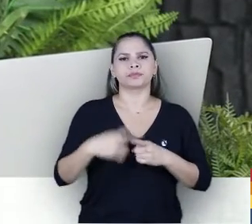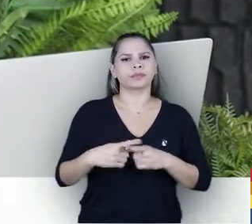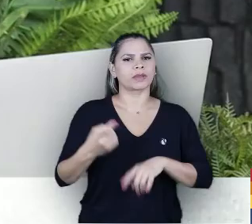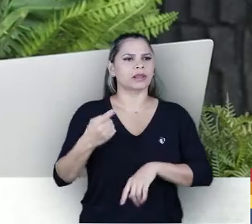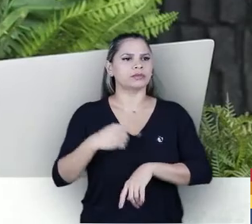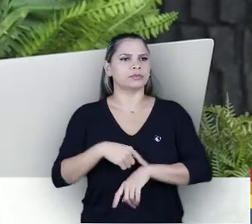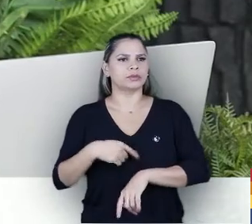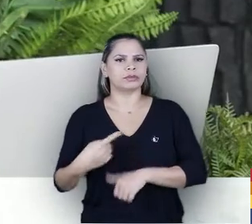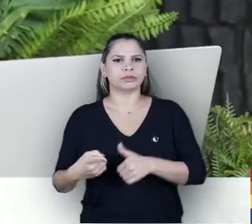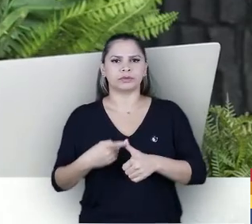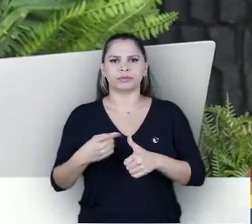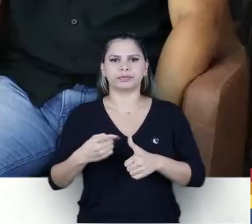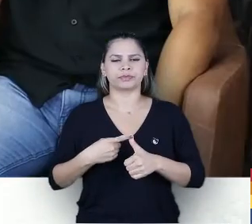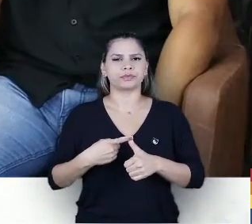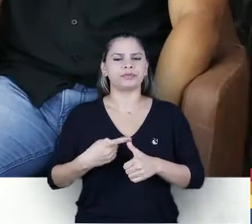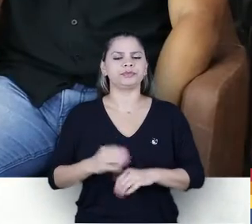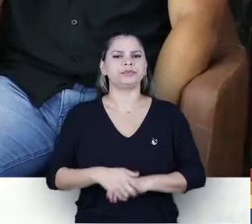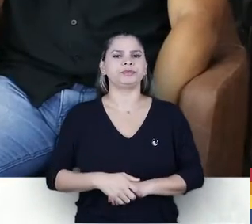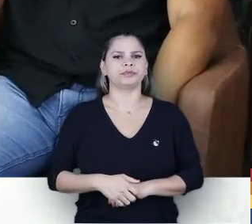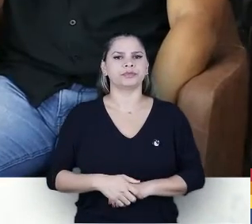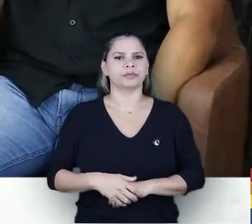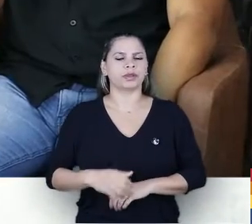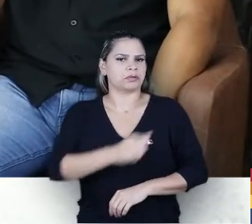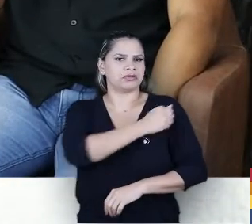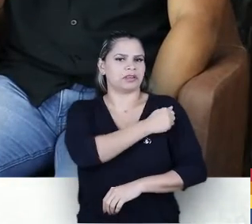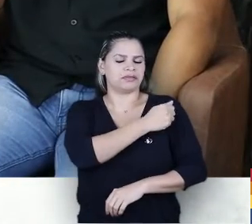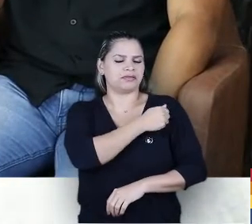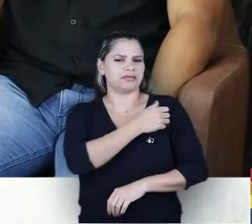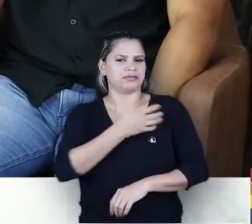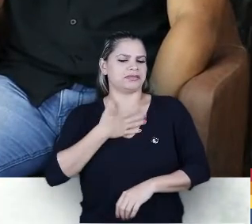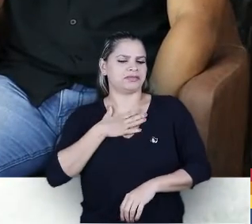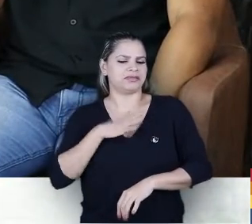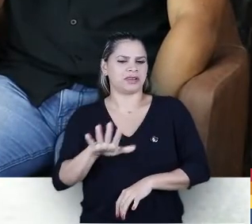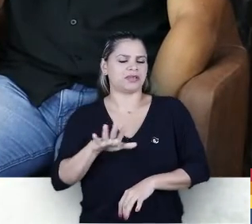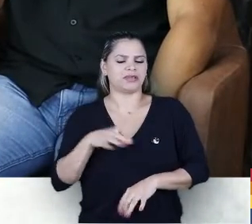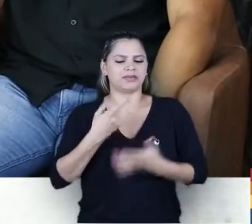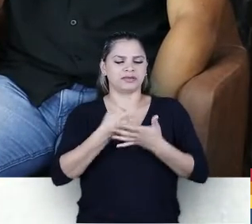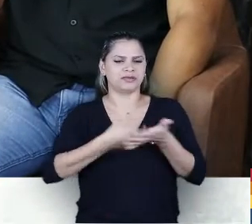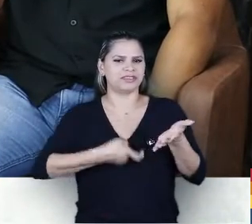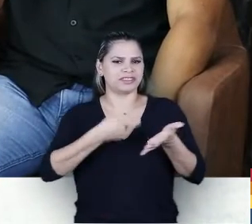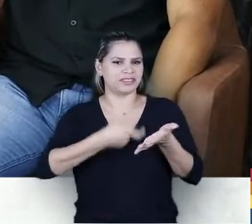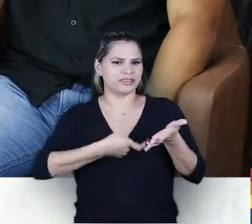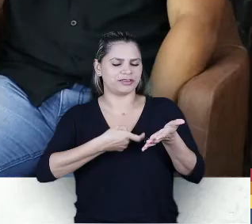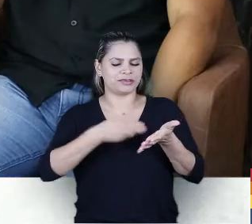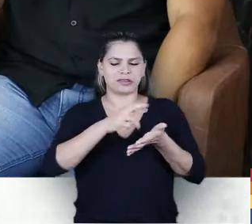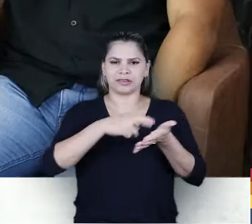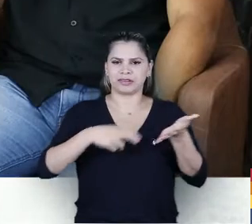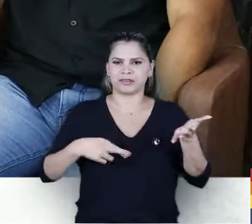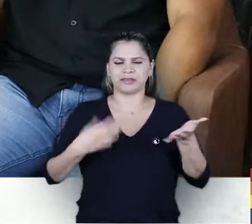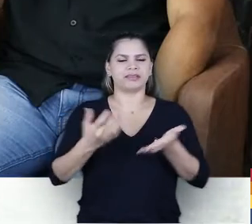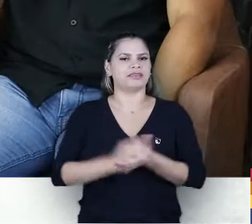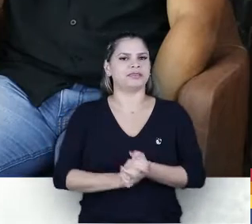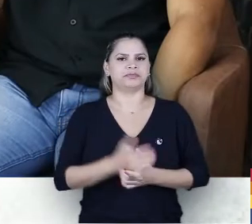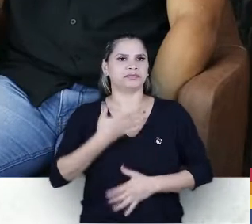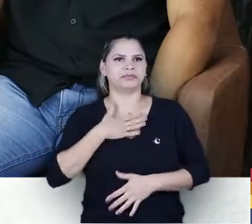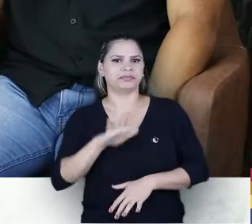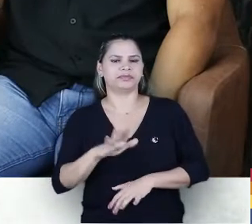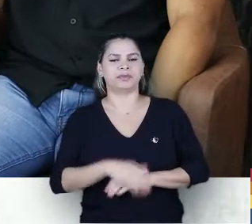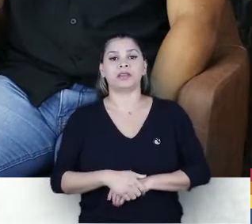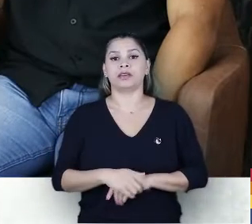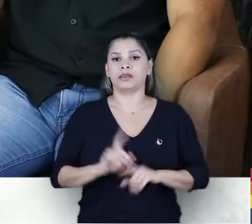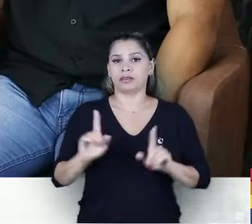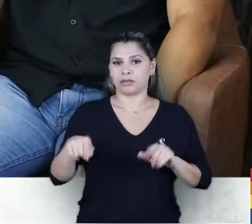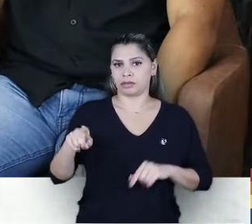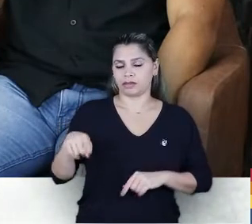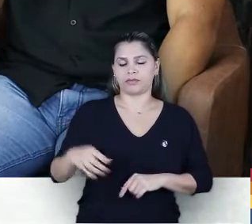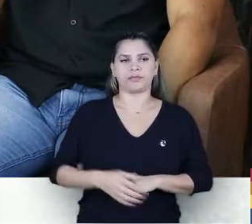aceitação deles, digamos assim? Excelente questionamento, Imaculada, porque, de fato, no primeiro momento, os